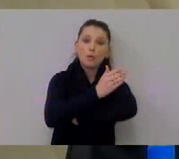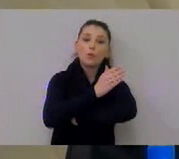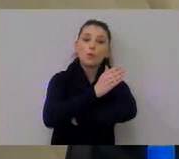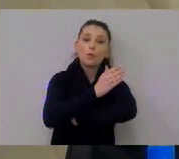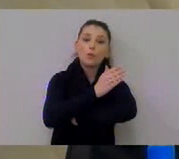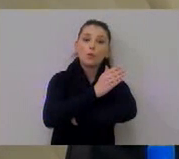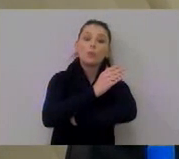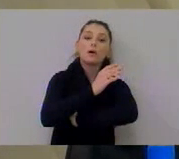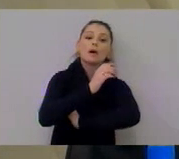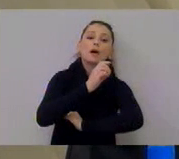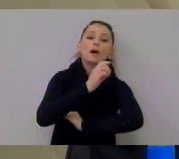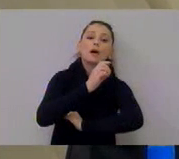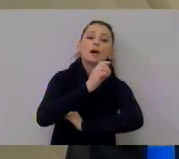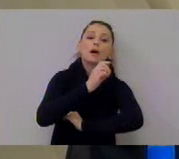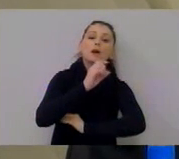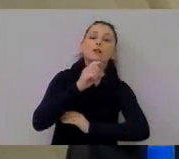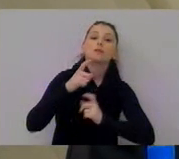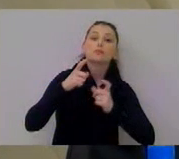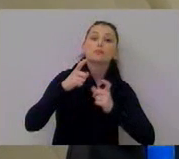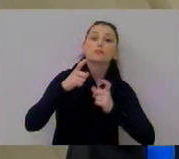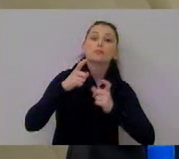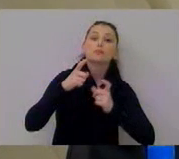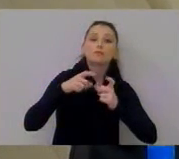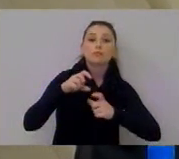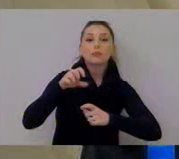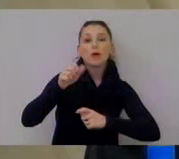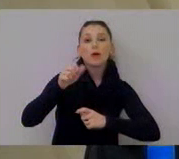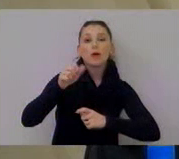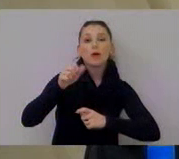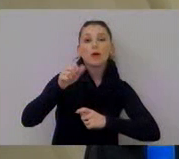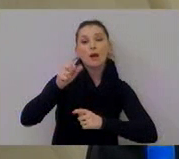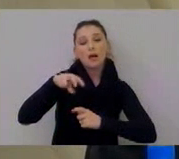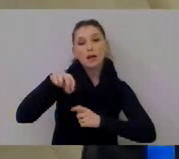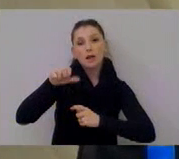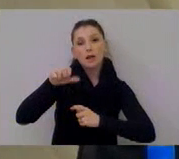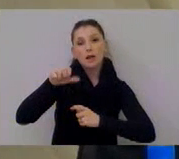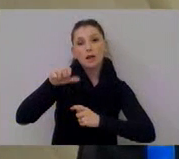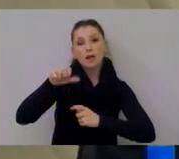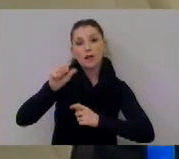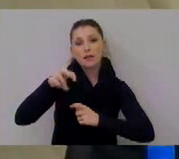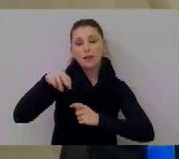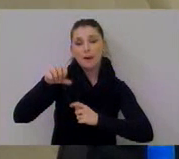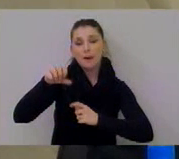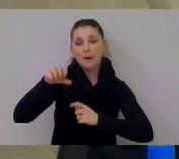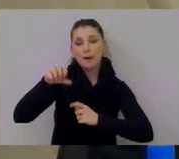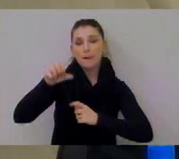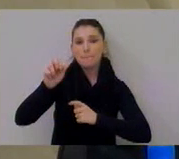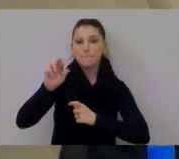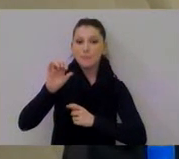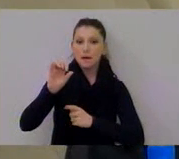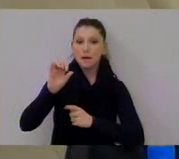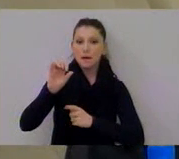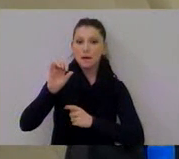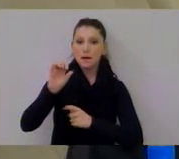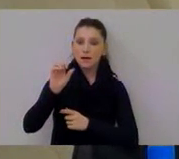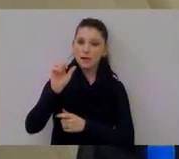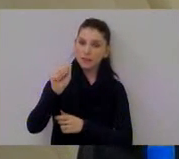ruas do bairro Ana Maria: rua Bernardino